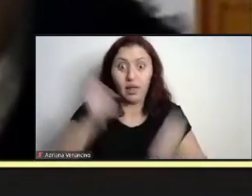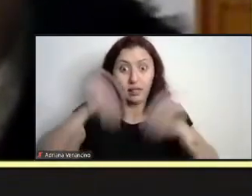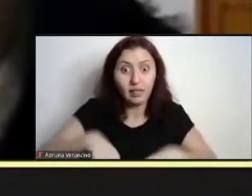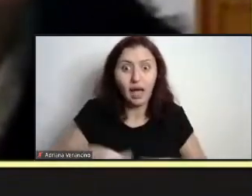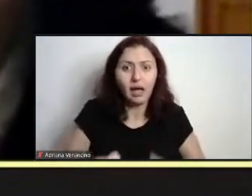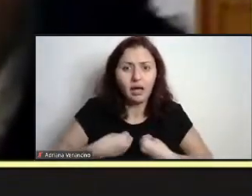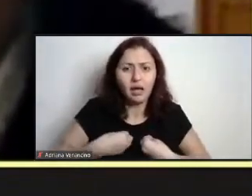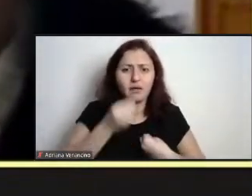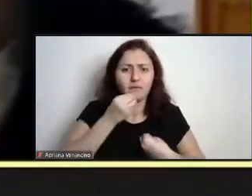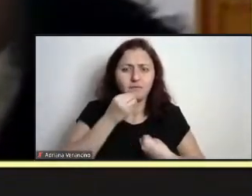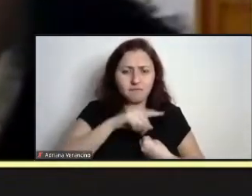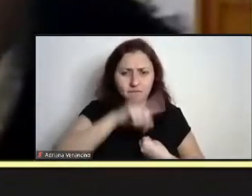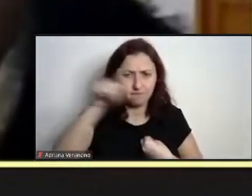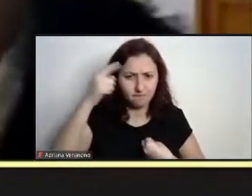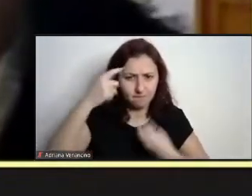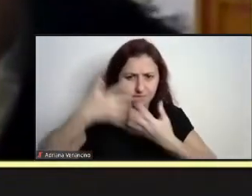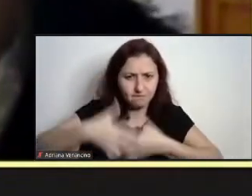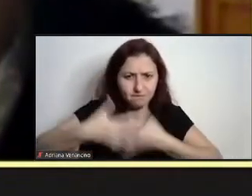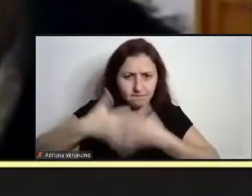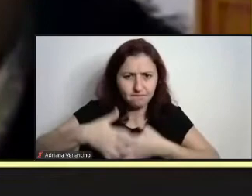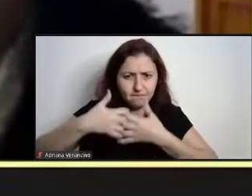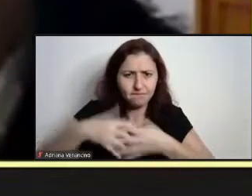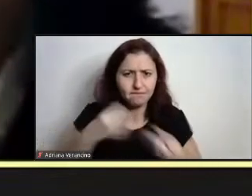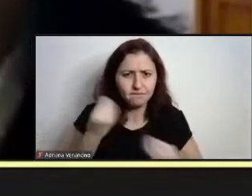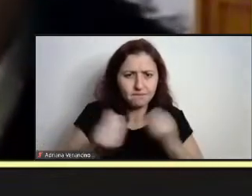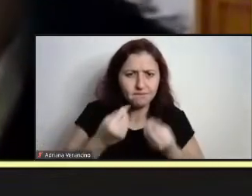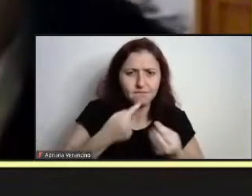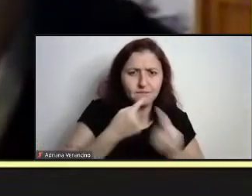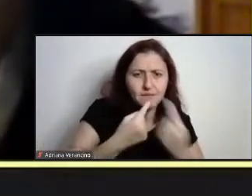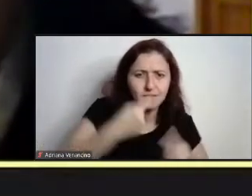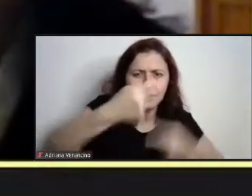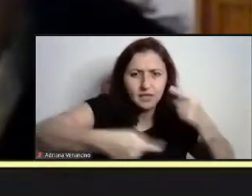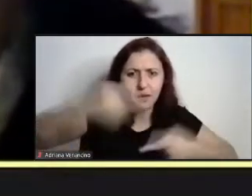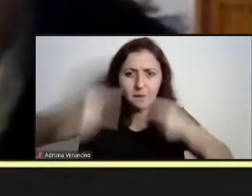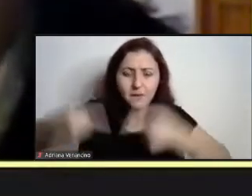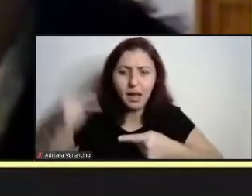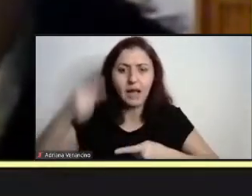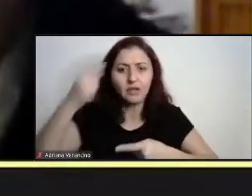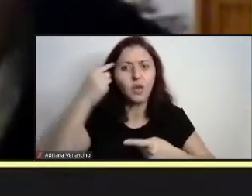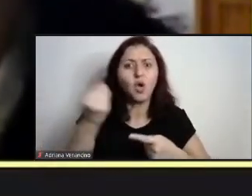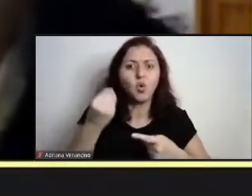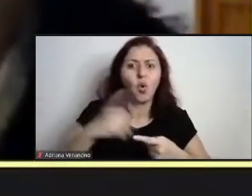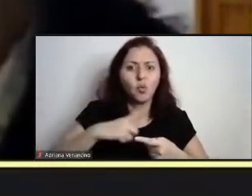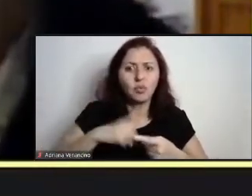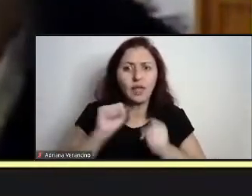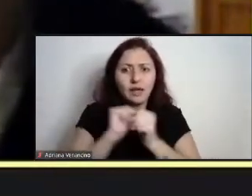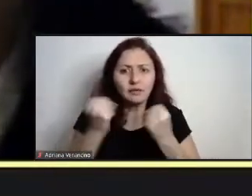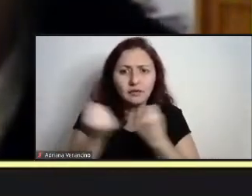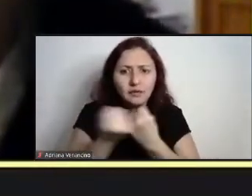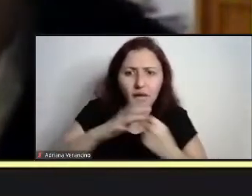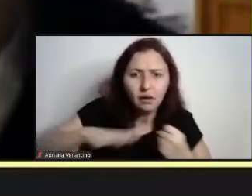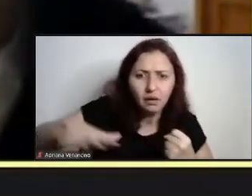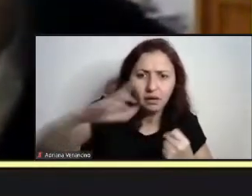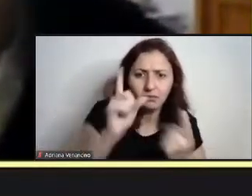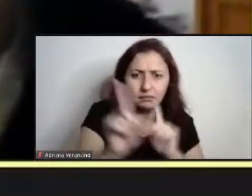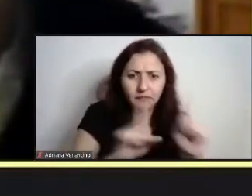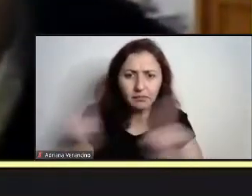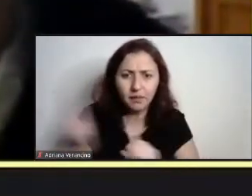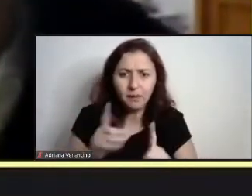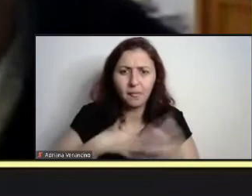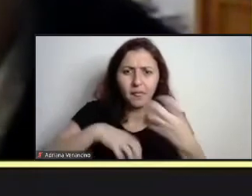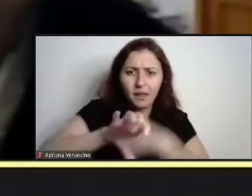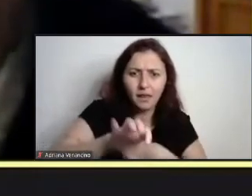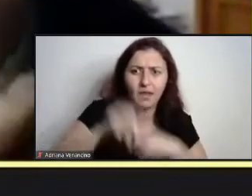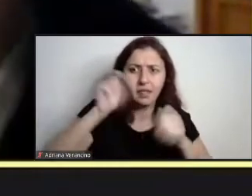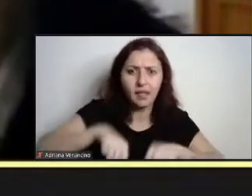interessantes, muito importantes, inclusive, em relação à sociabilidade, o acolhimento, a empatia, a defesa do ambiente,